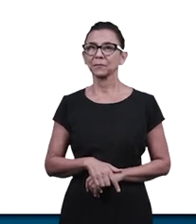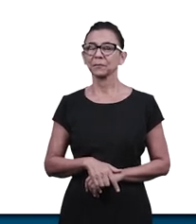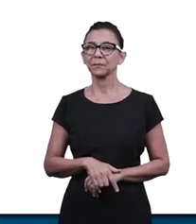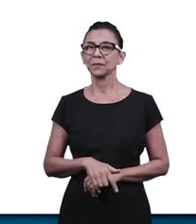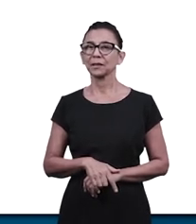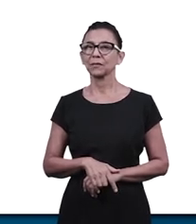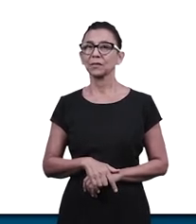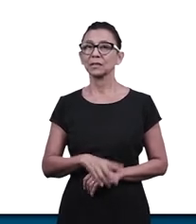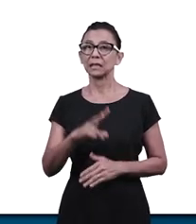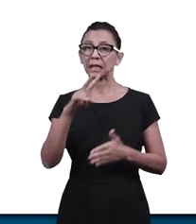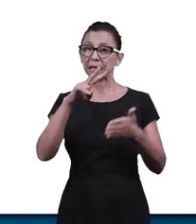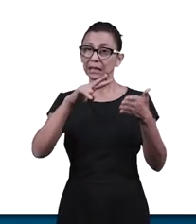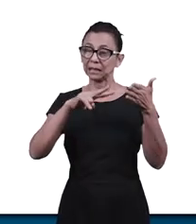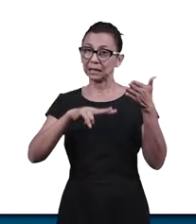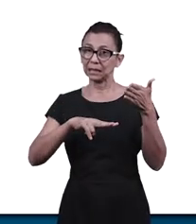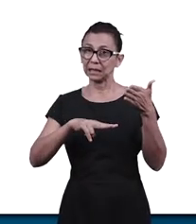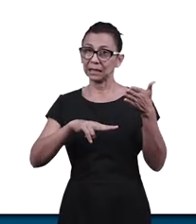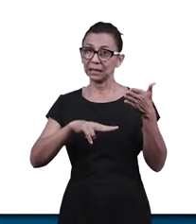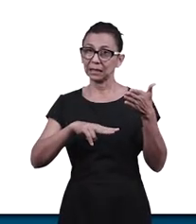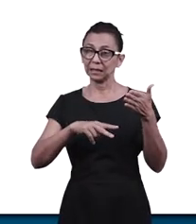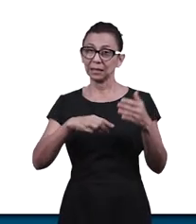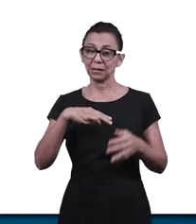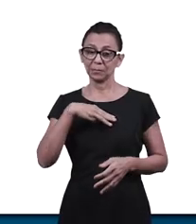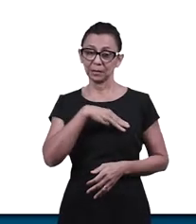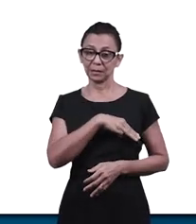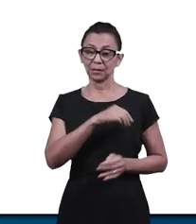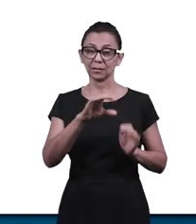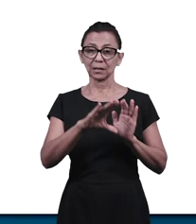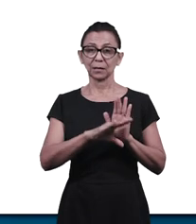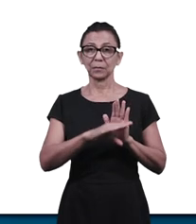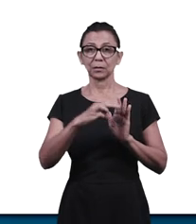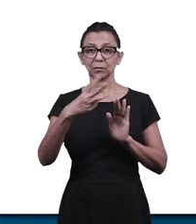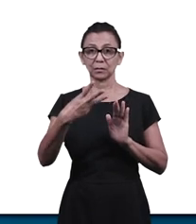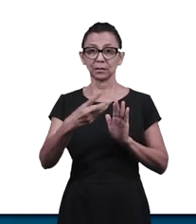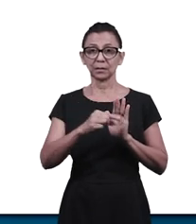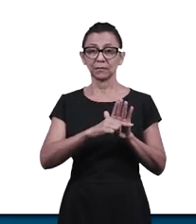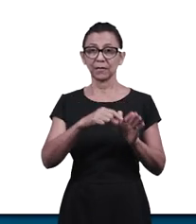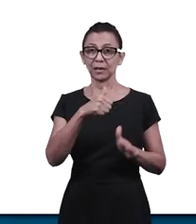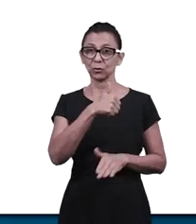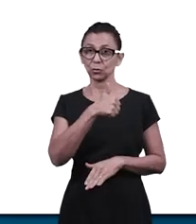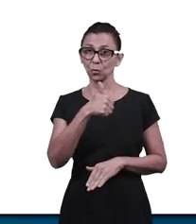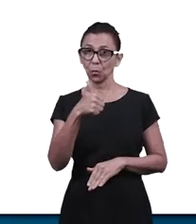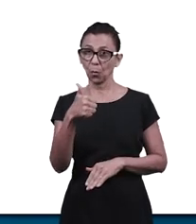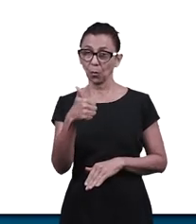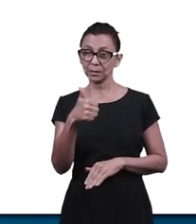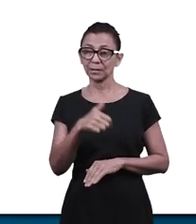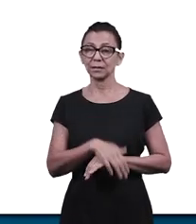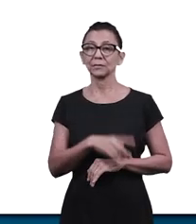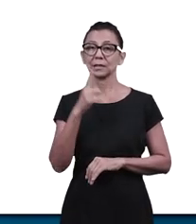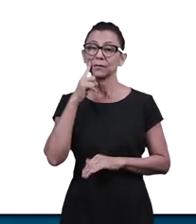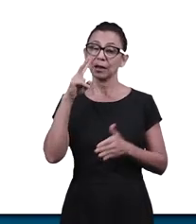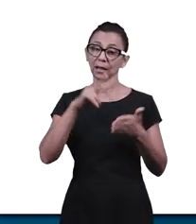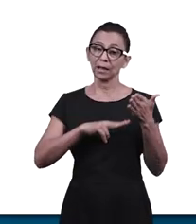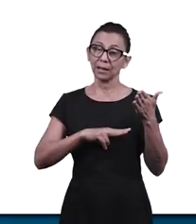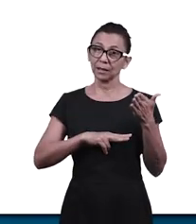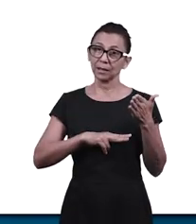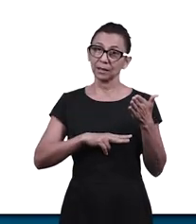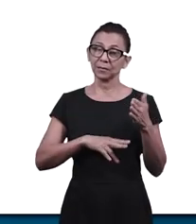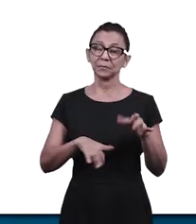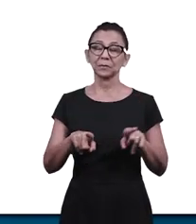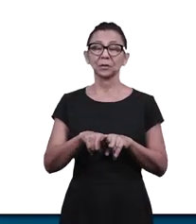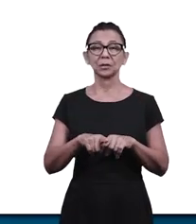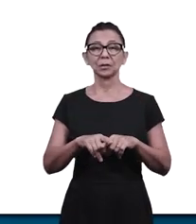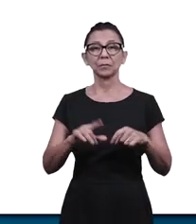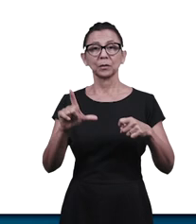de ler a promessa que está no Evangelho de Mateus, capítulo 3, verso 11, Mateus 3, 11, e